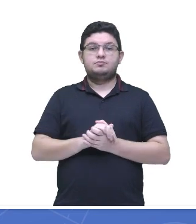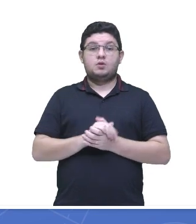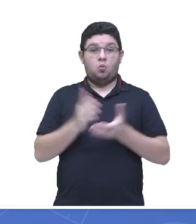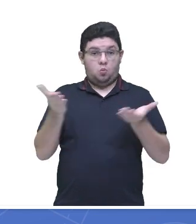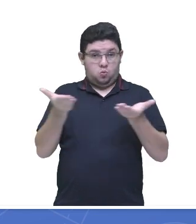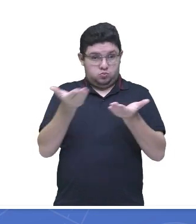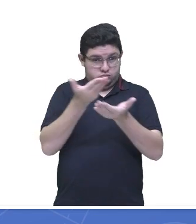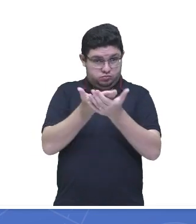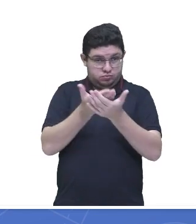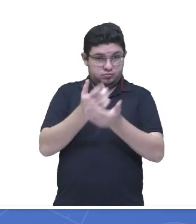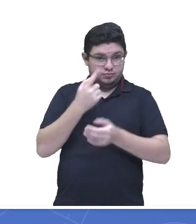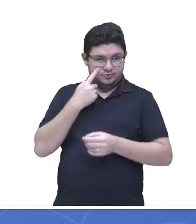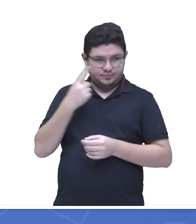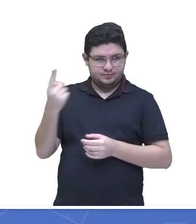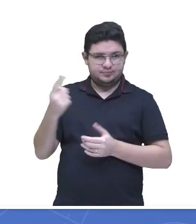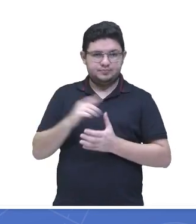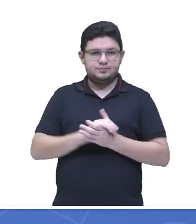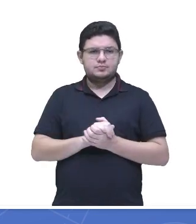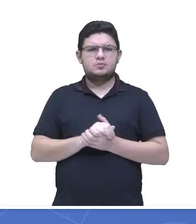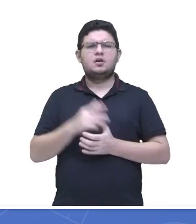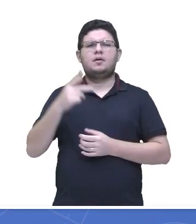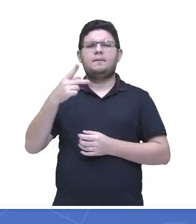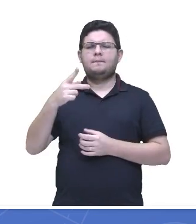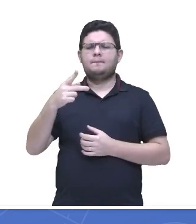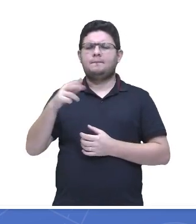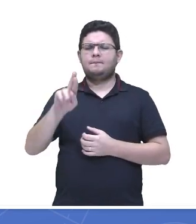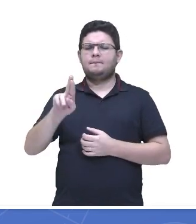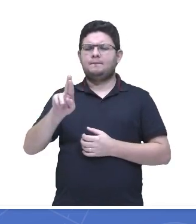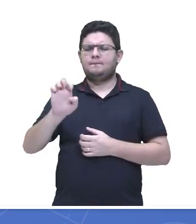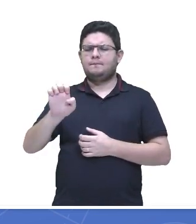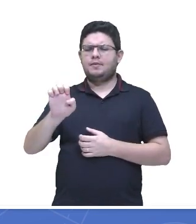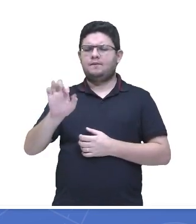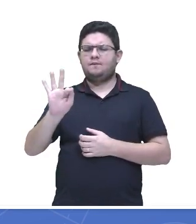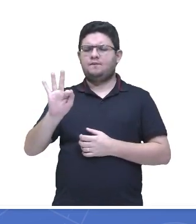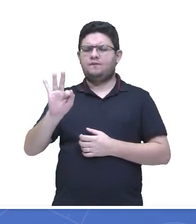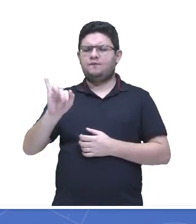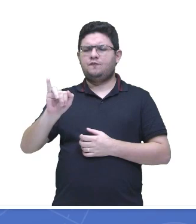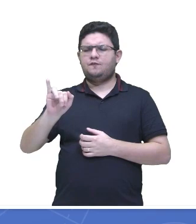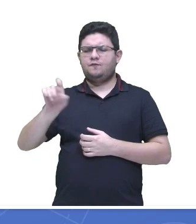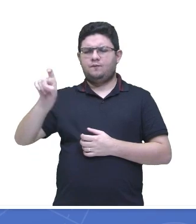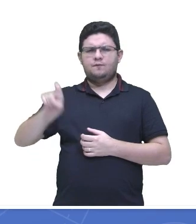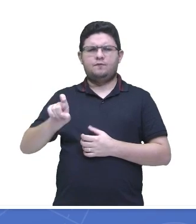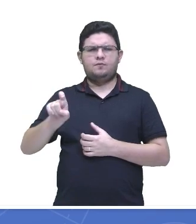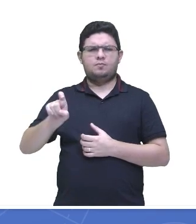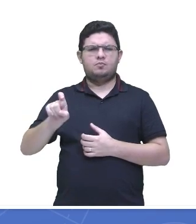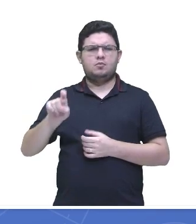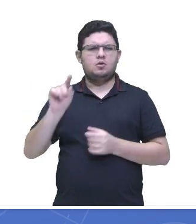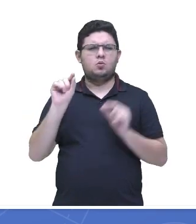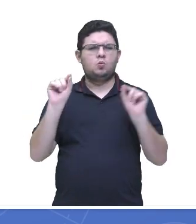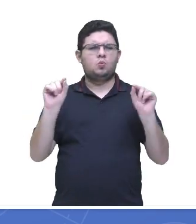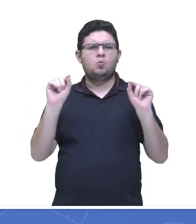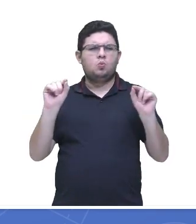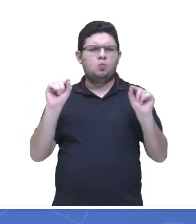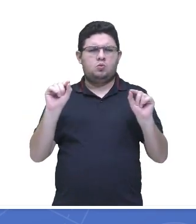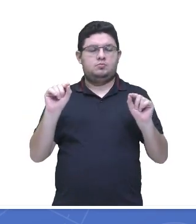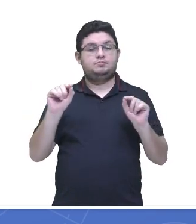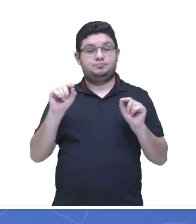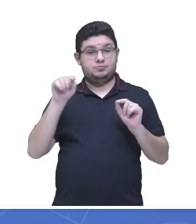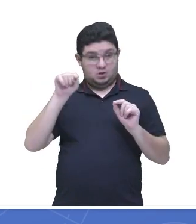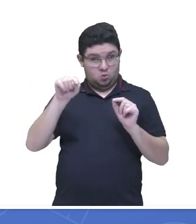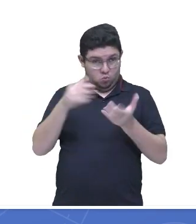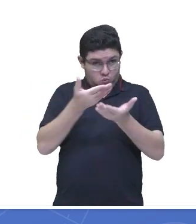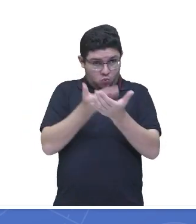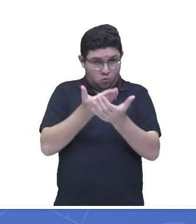lá. O que seriam os prefixos, gente? Essa aula é bem legal para vocês que